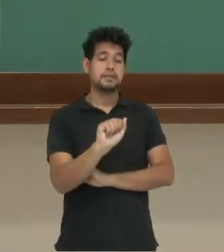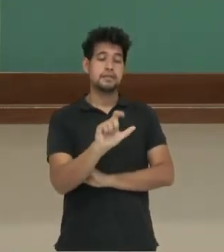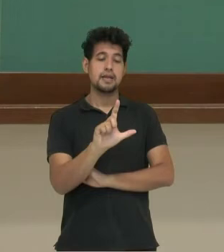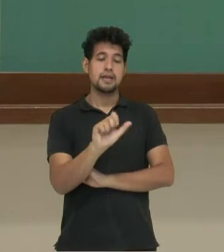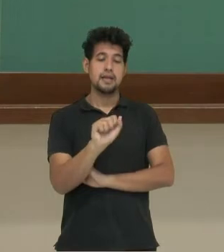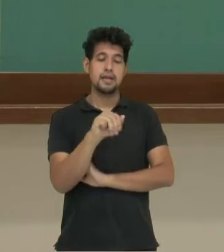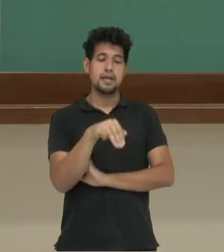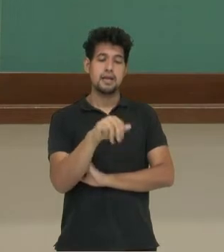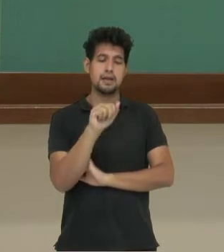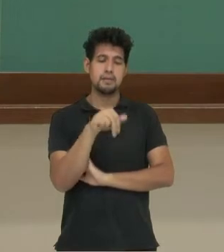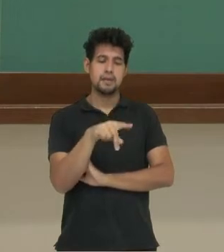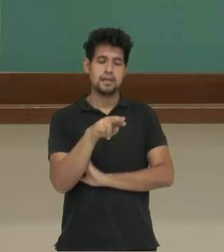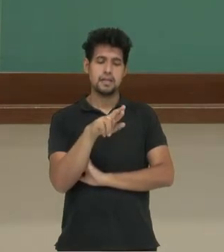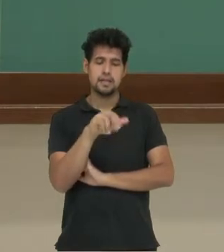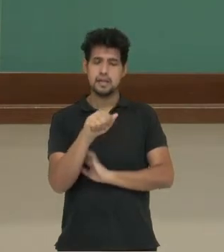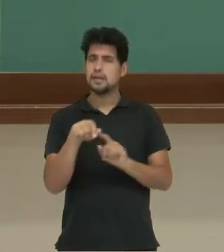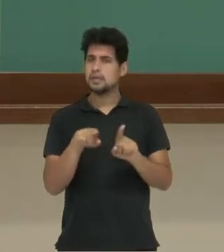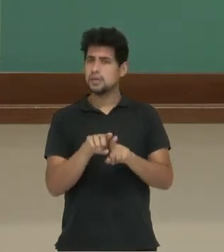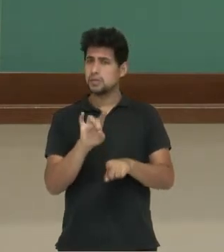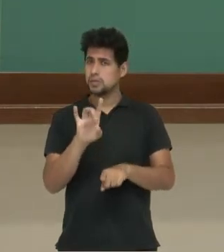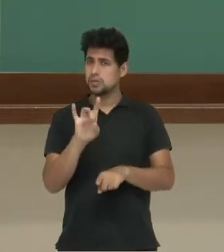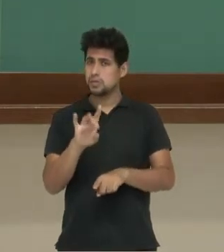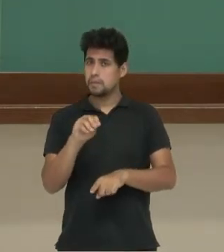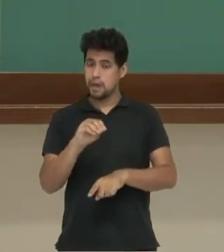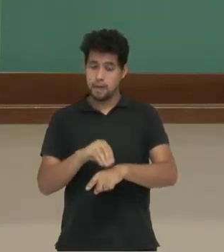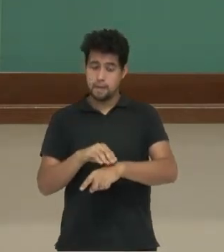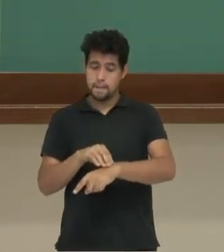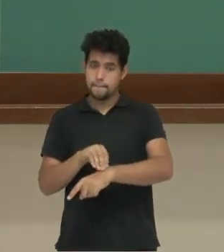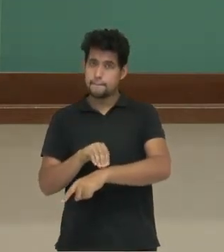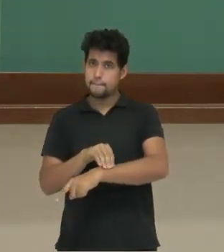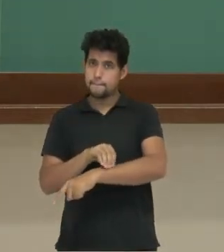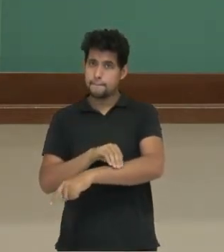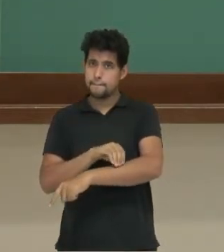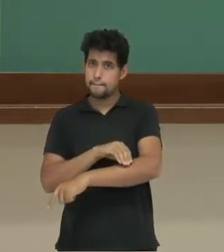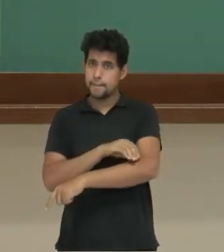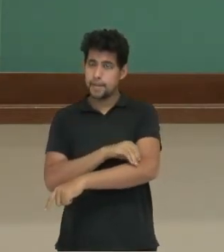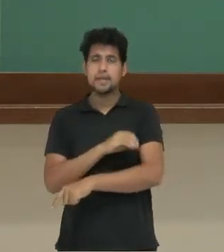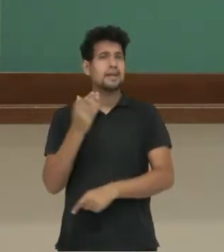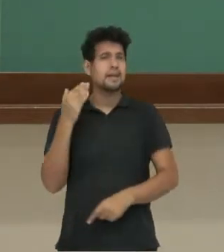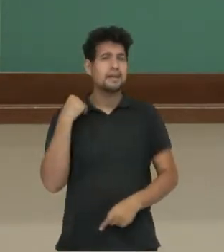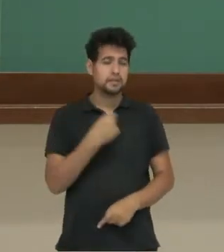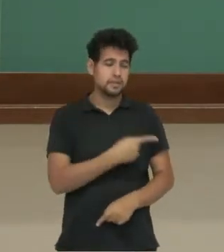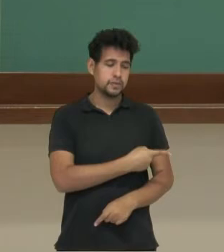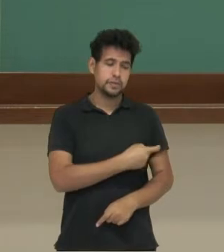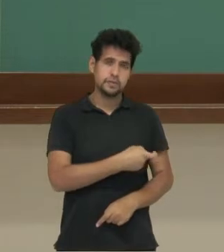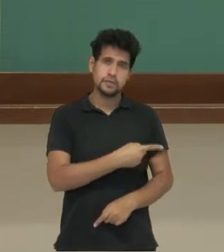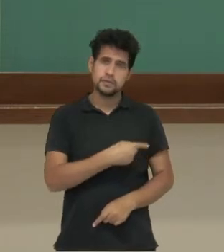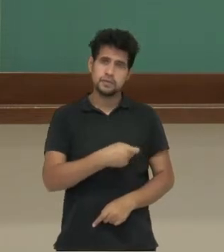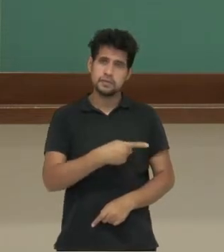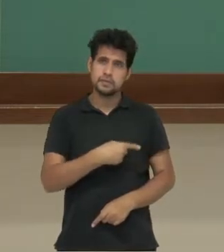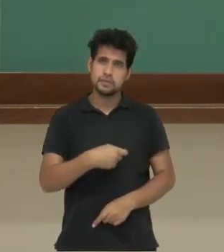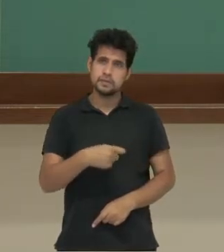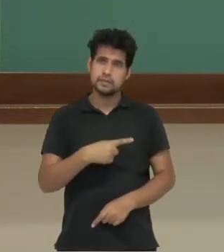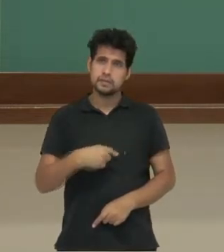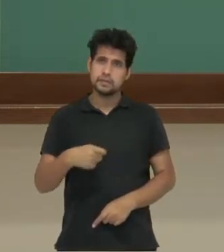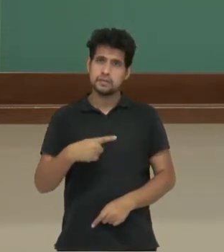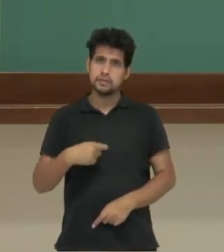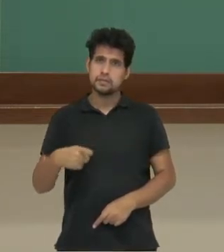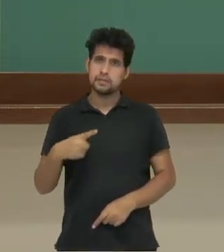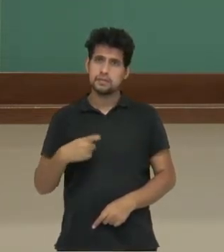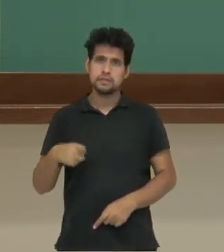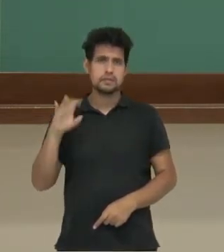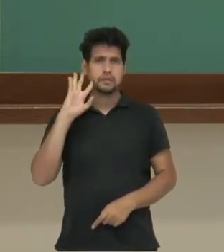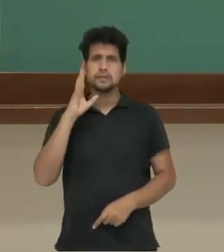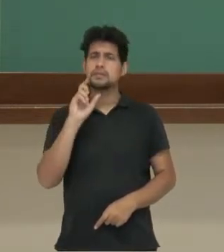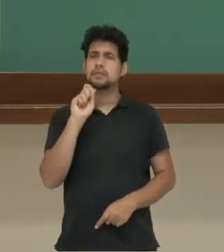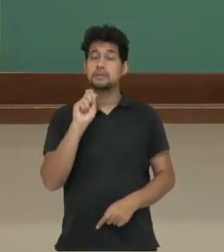ela vai acontecer somente pela pele. E já nos girinos, né, que seria a fase larval desses animais, vai acontecer através